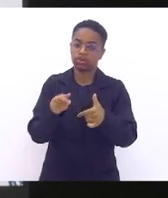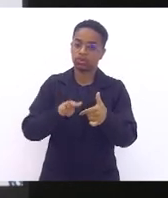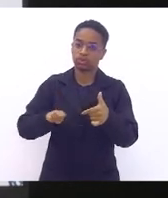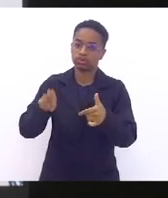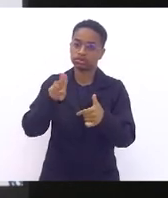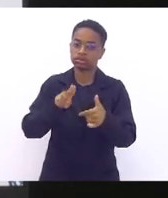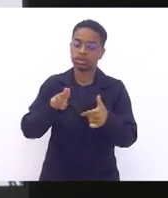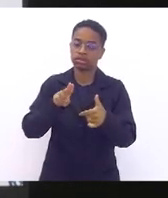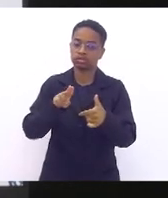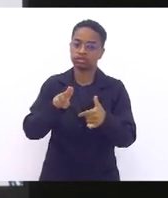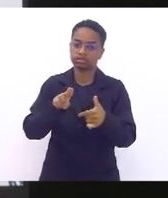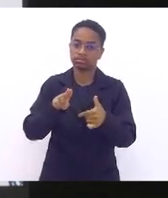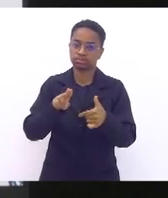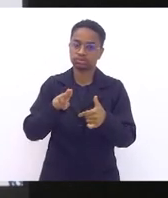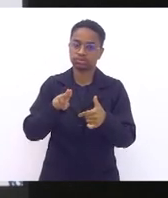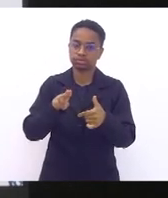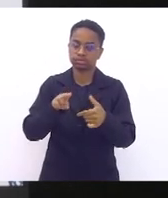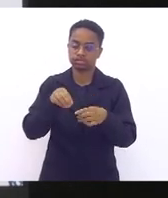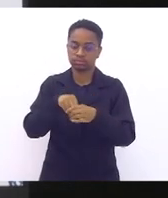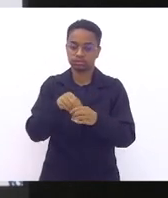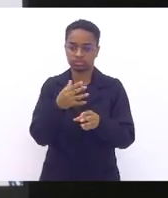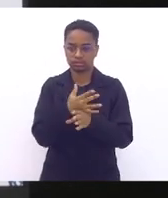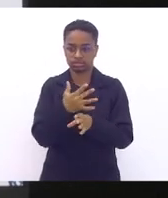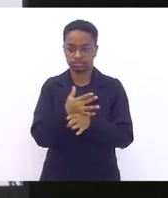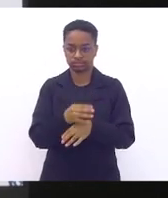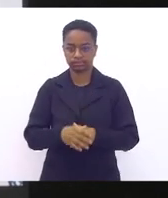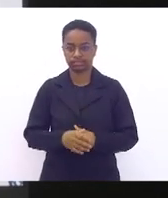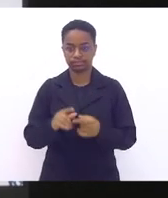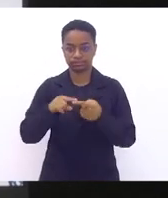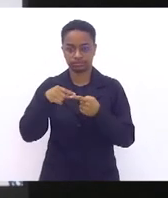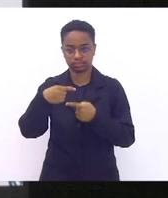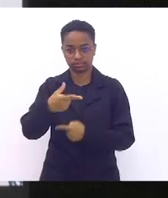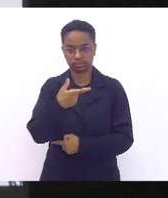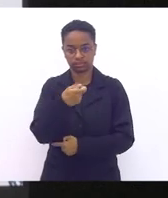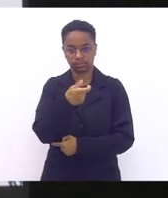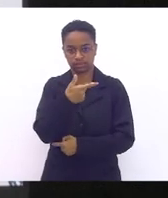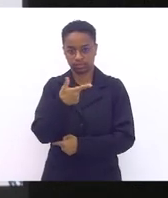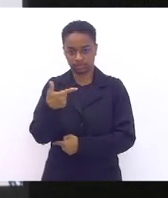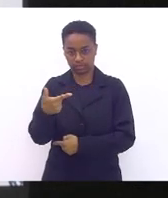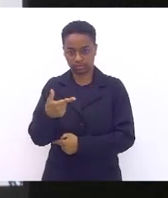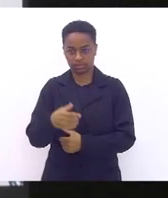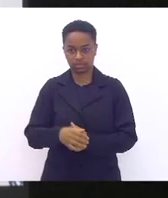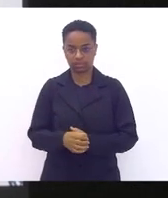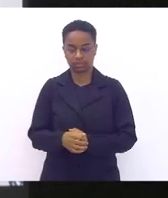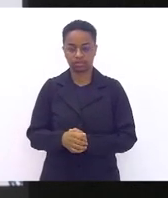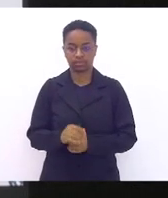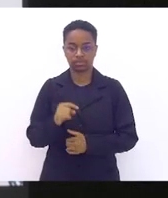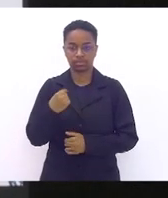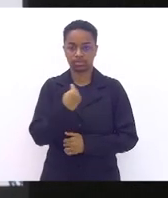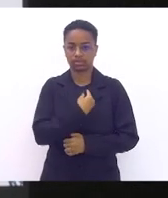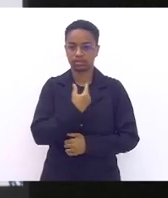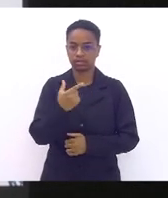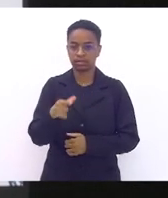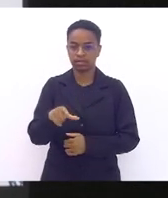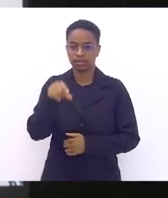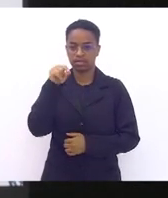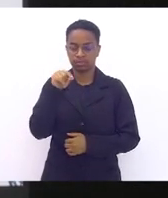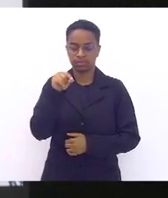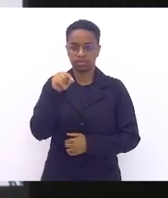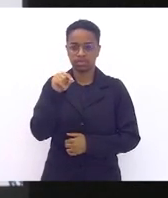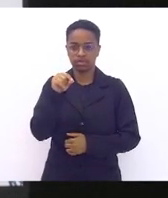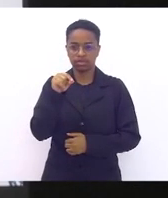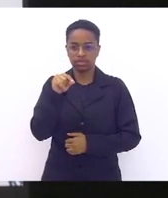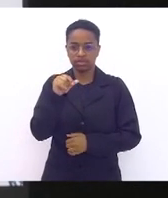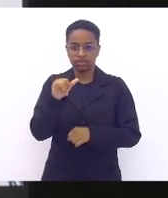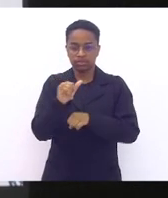utilizado dentro do município. Em 2022, nós optamos por